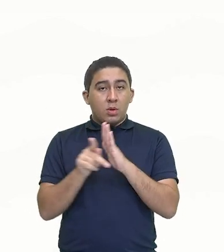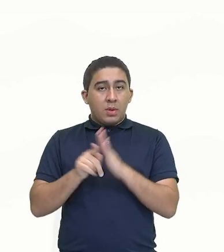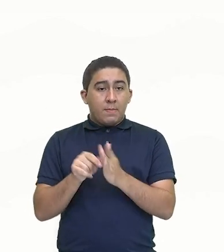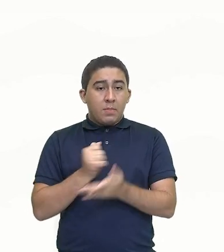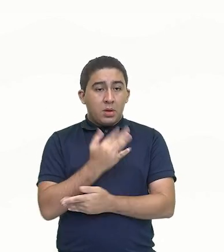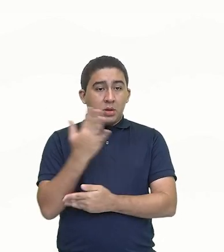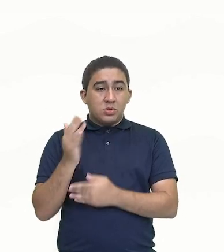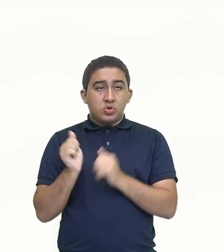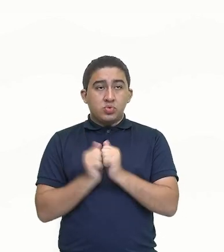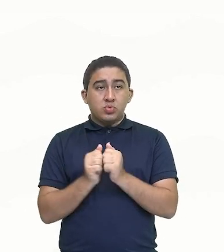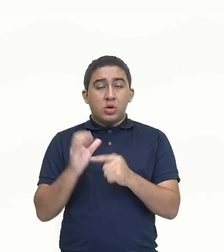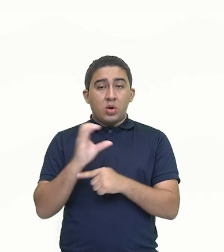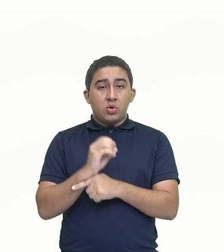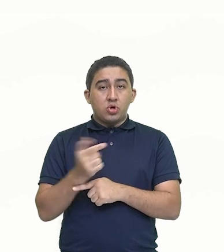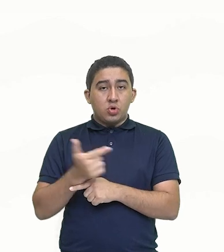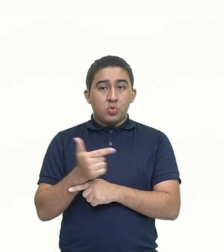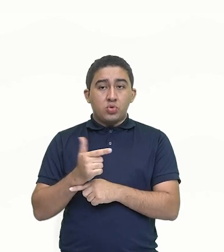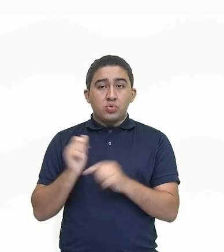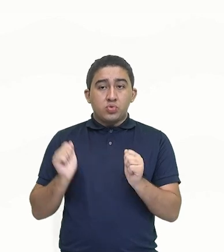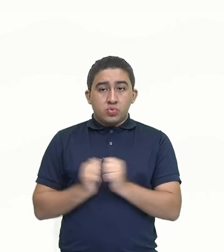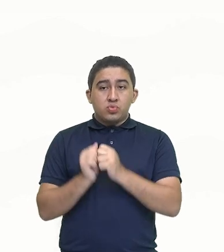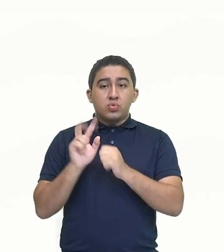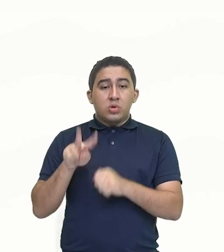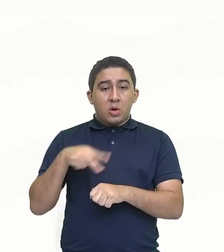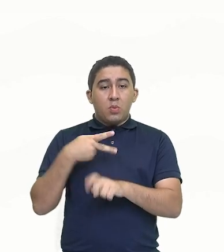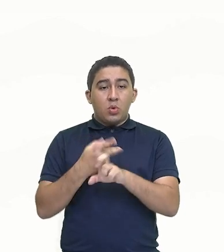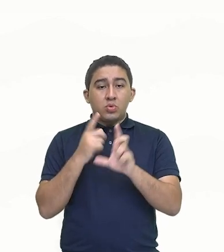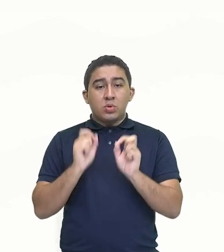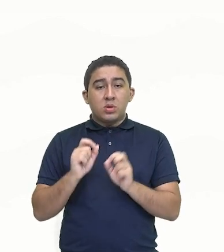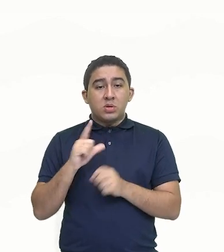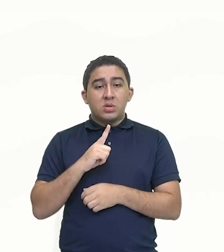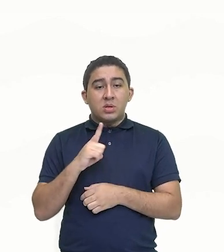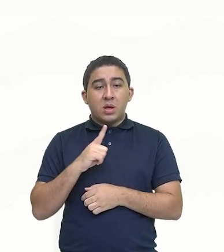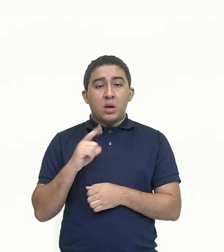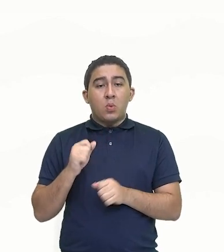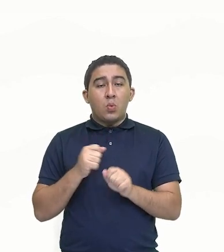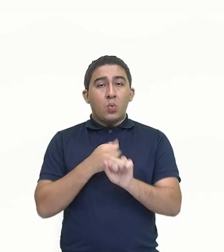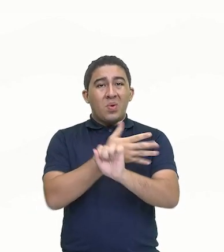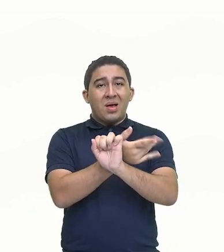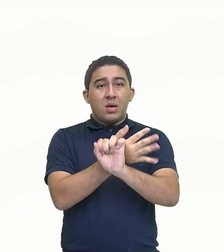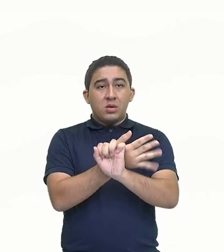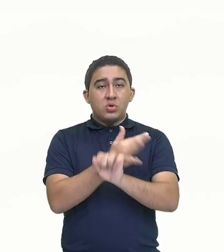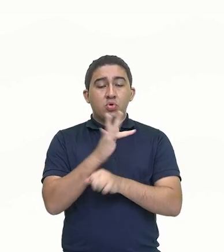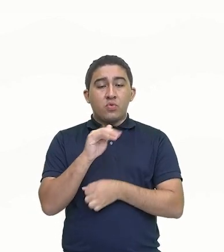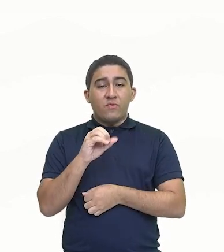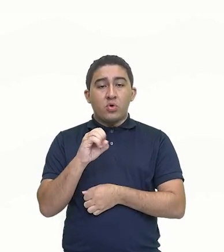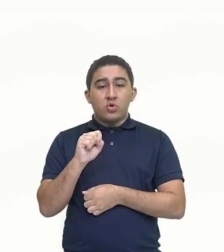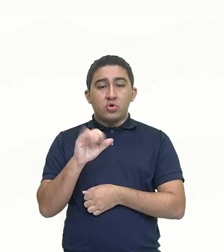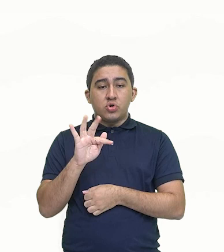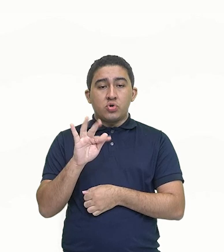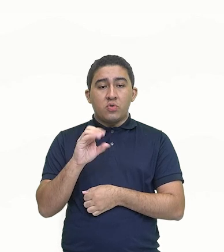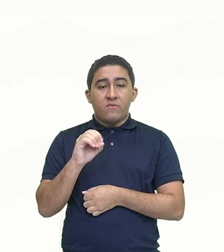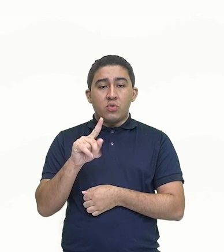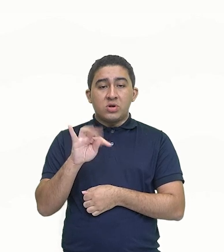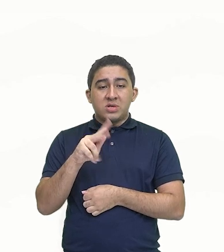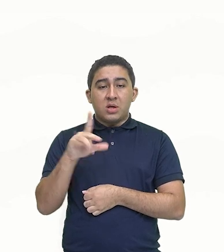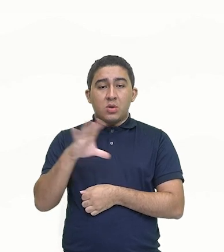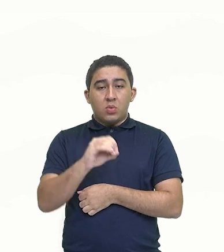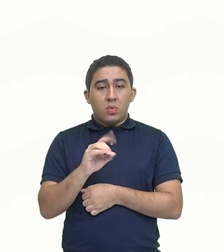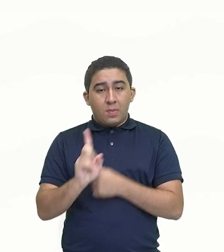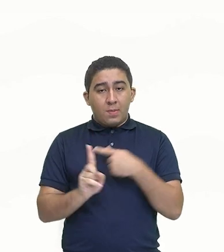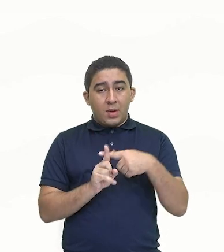o dióxido de carbono para formar depois o ácido fosfoglicérico, mas 2 moléculas